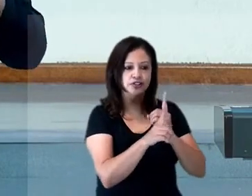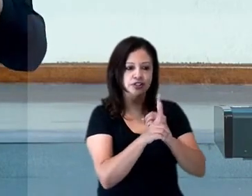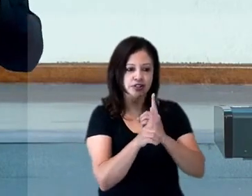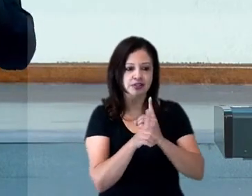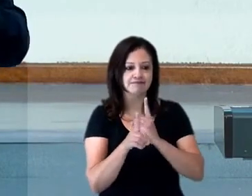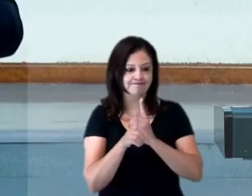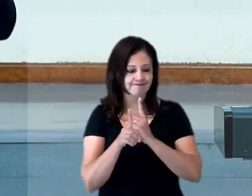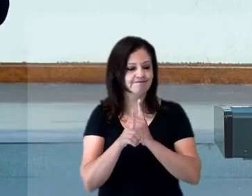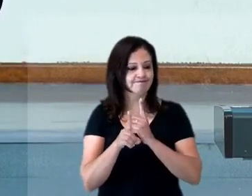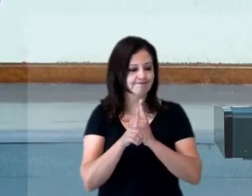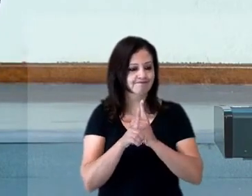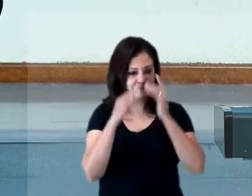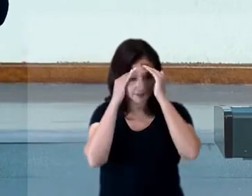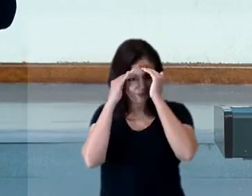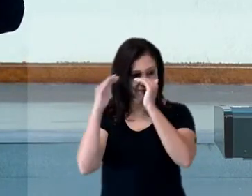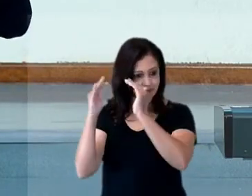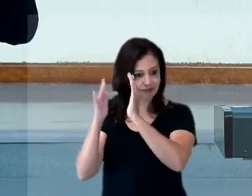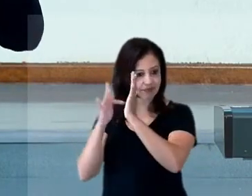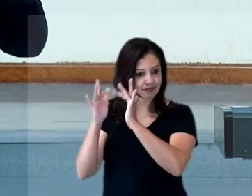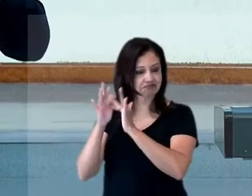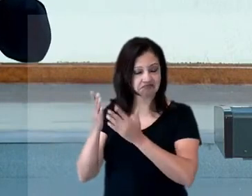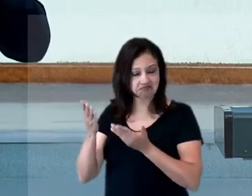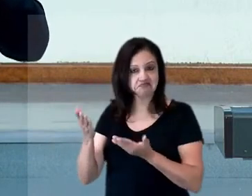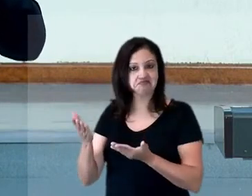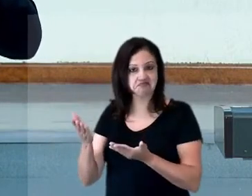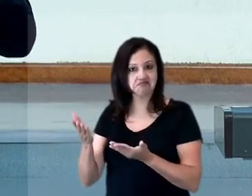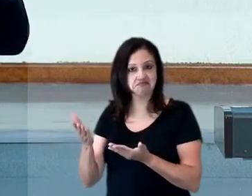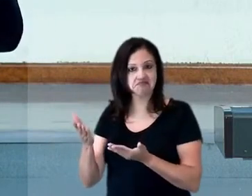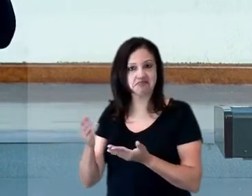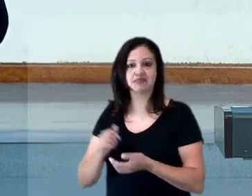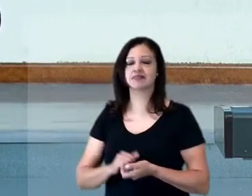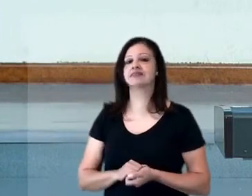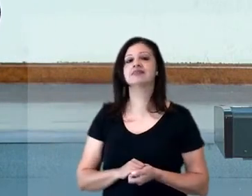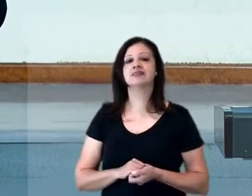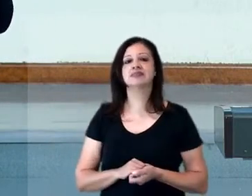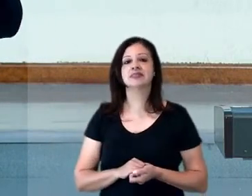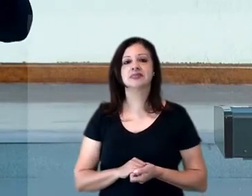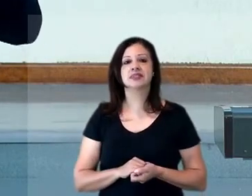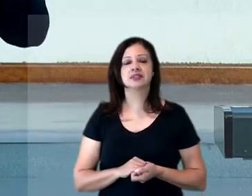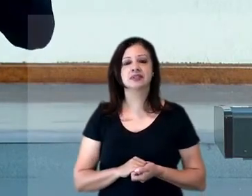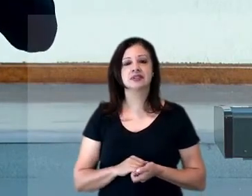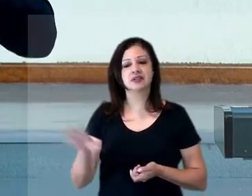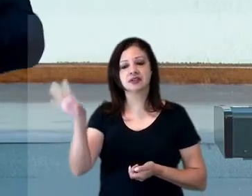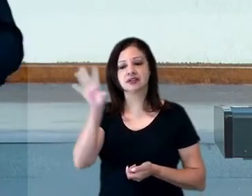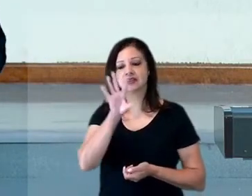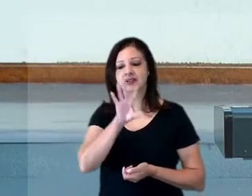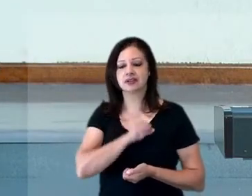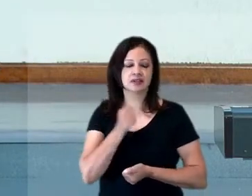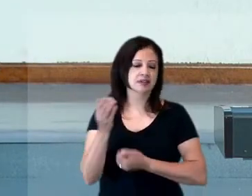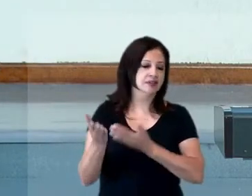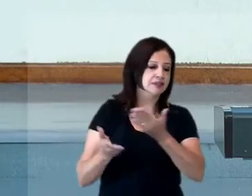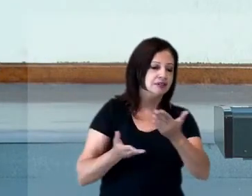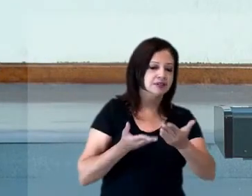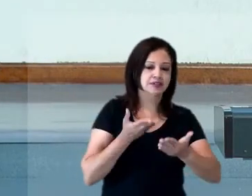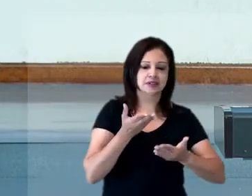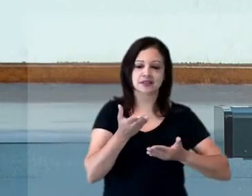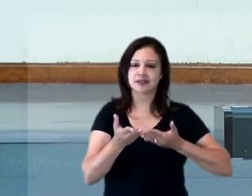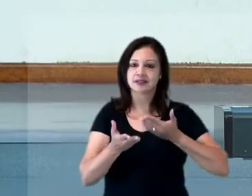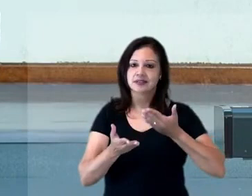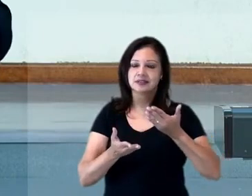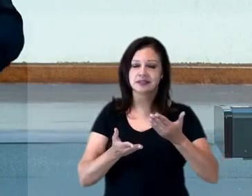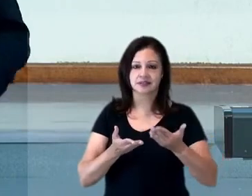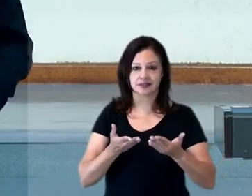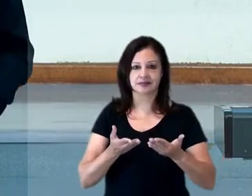aos outros como o Senhor nos amou, para sermos discípulos.